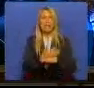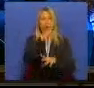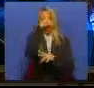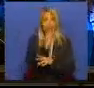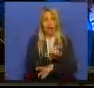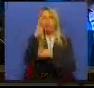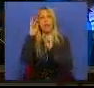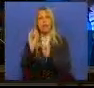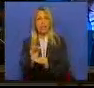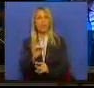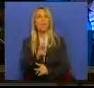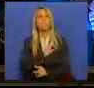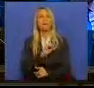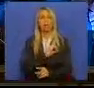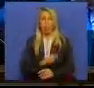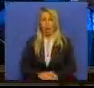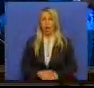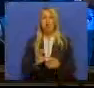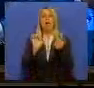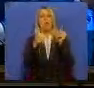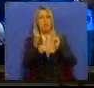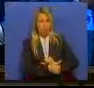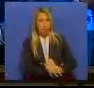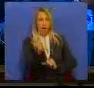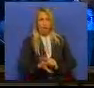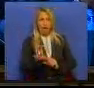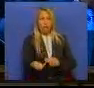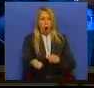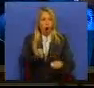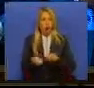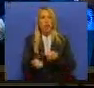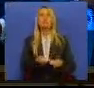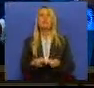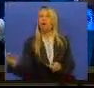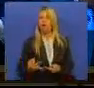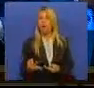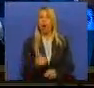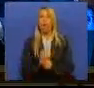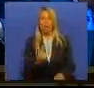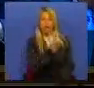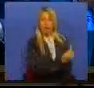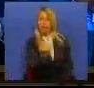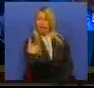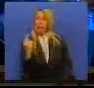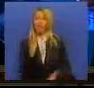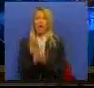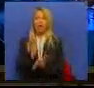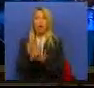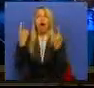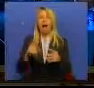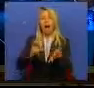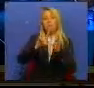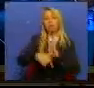particular. Muda a organização, porque cada escola passará a ter um projeto e uma